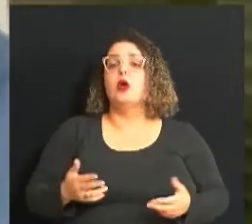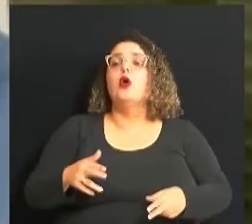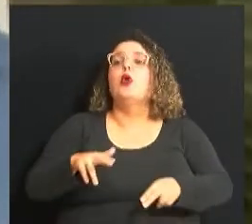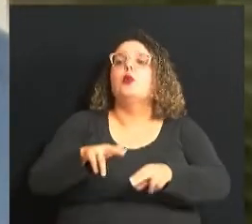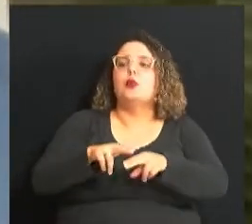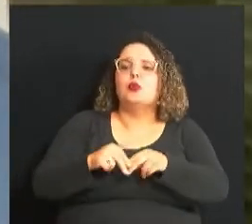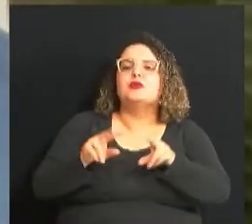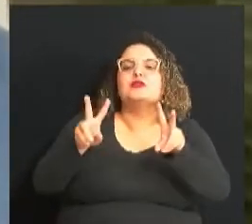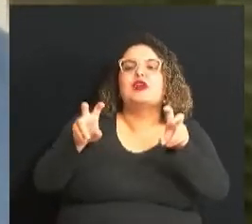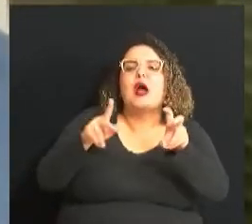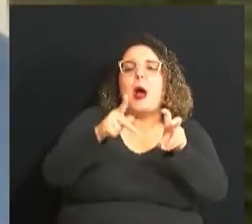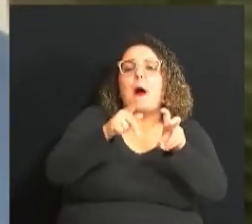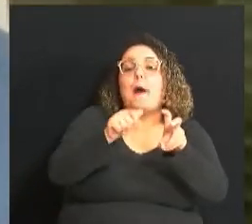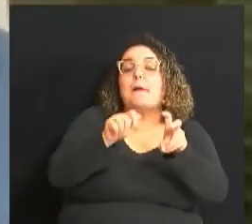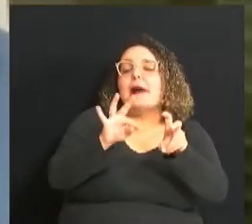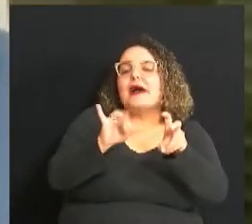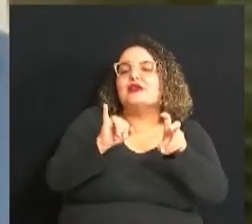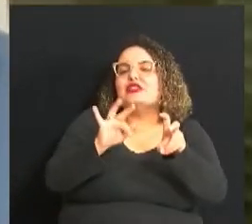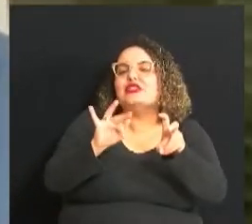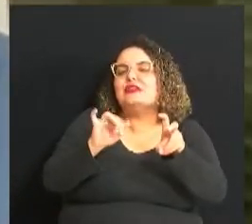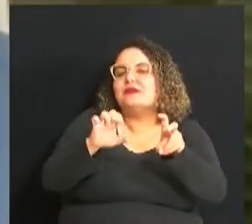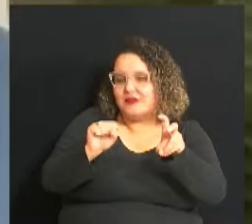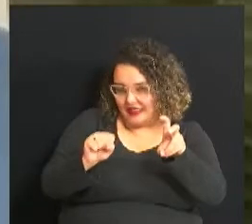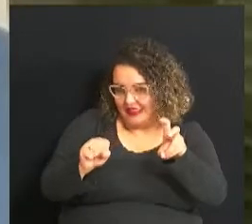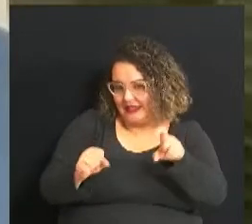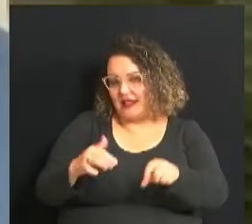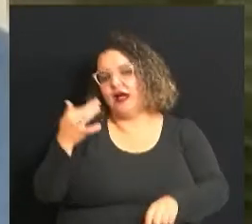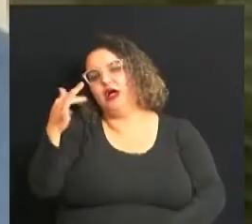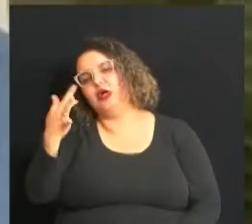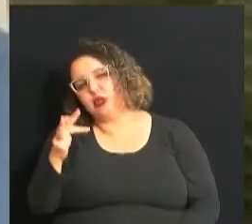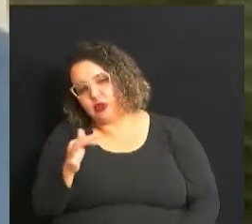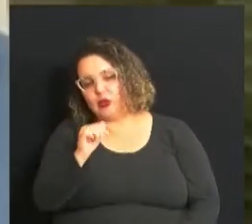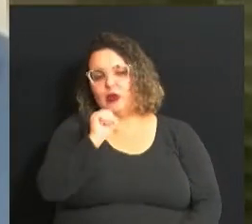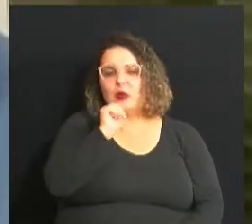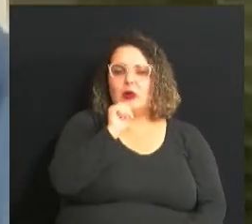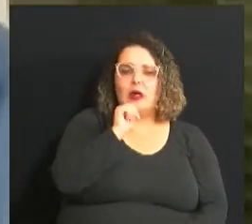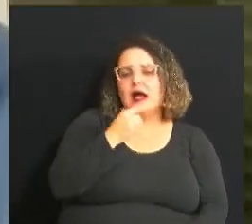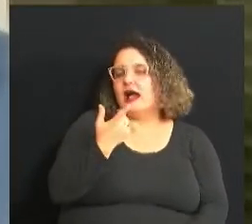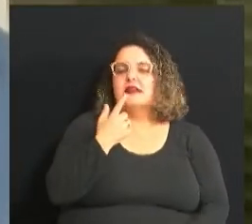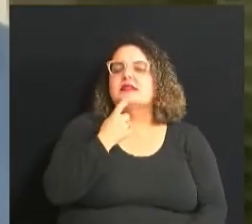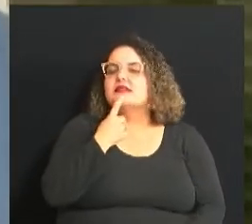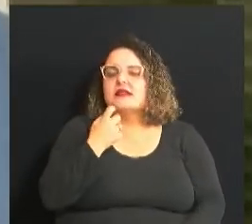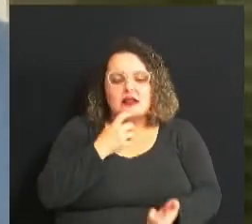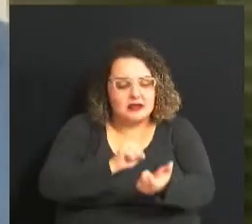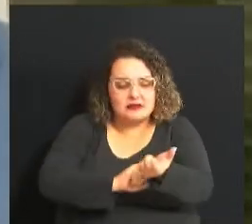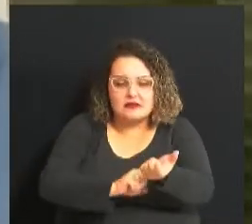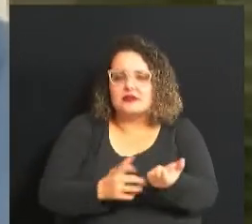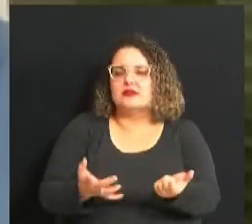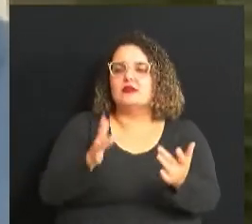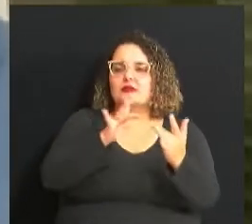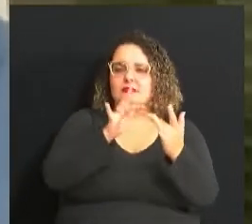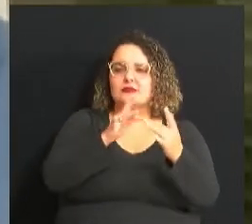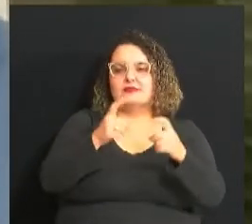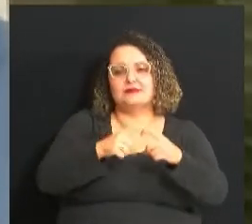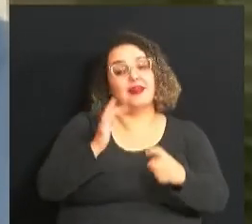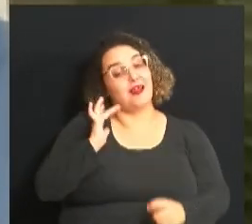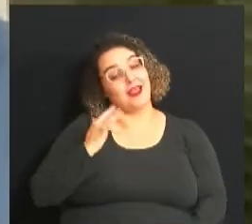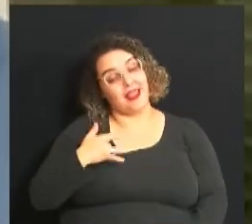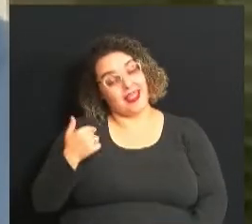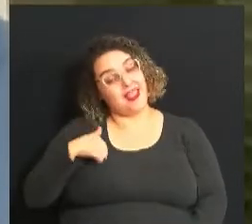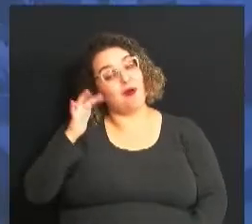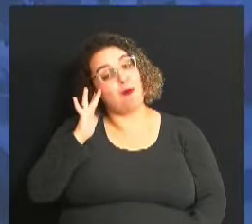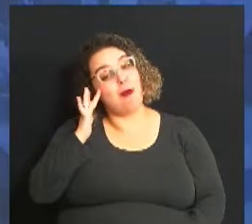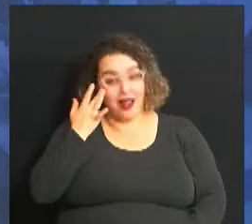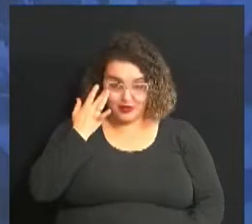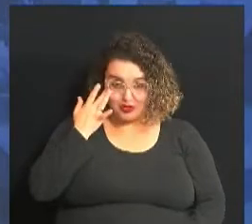as mulheres em relação à dor, a sangue, e contato com o médico, eu acho. E doutor, o senhor disse aí,